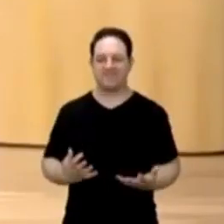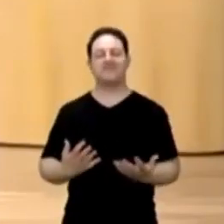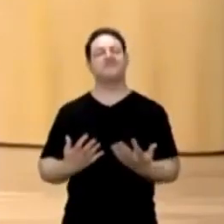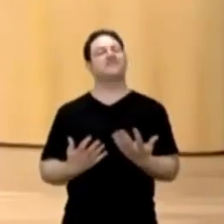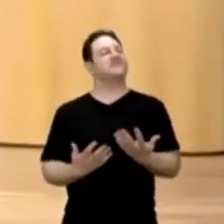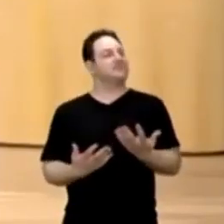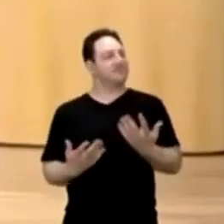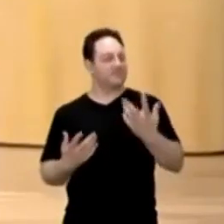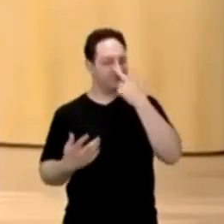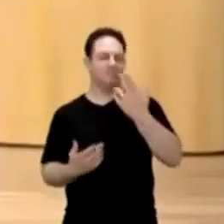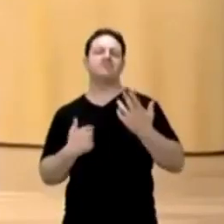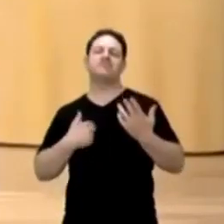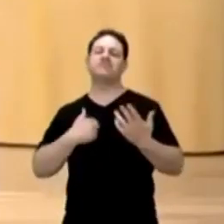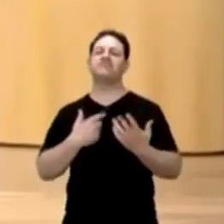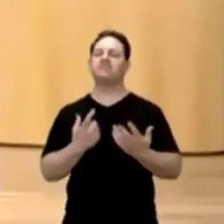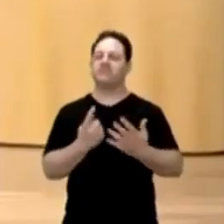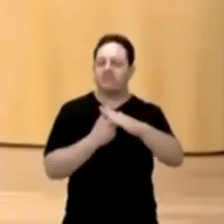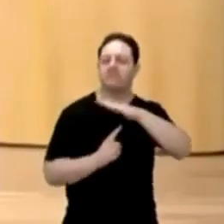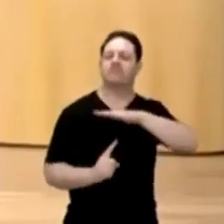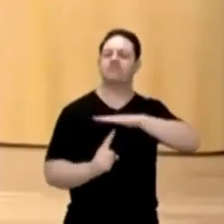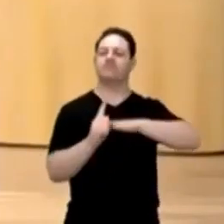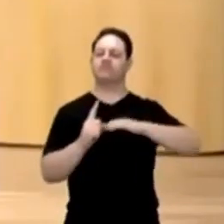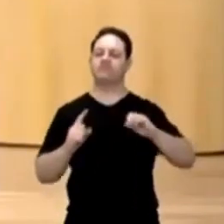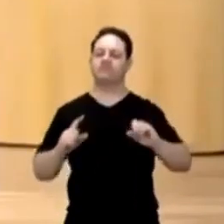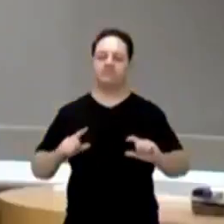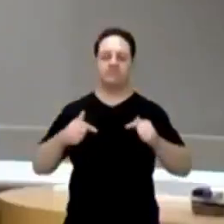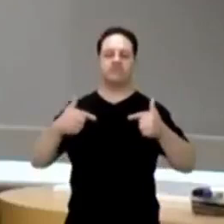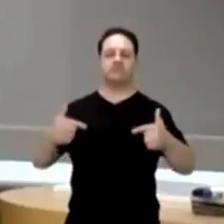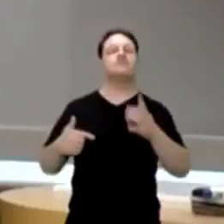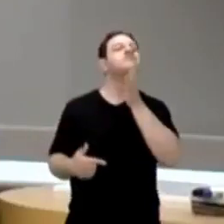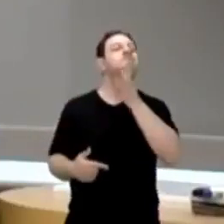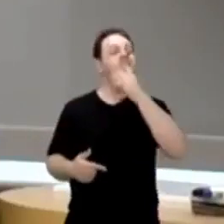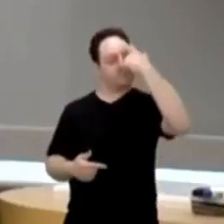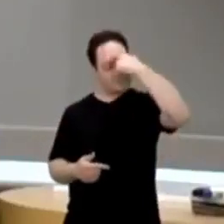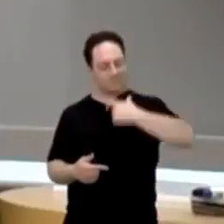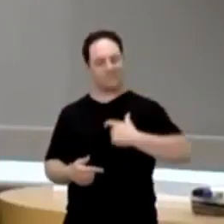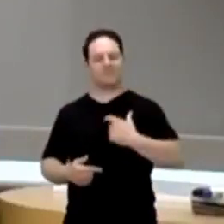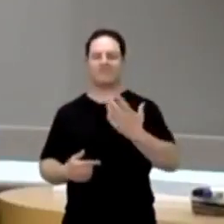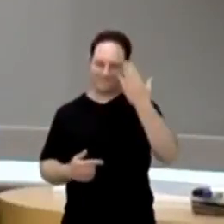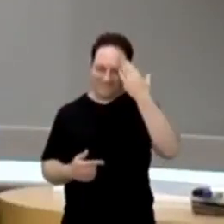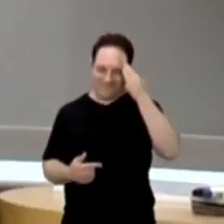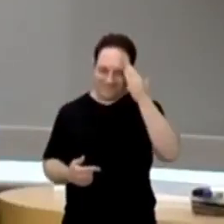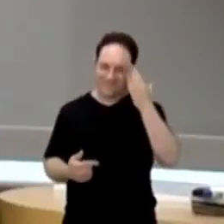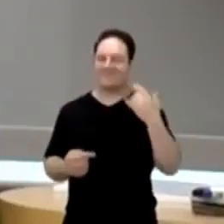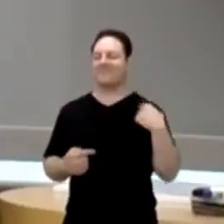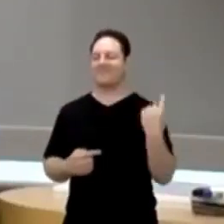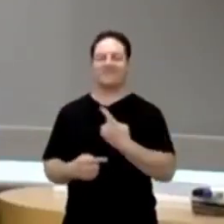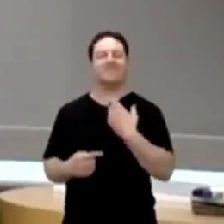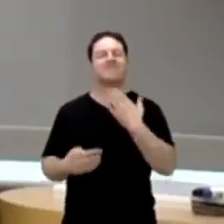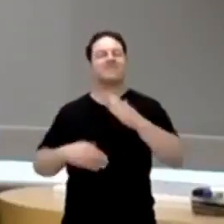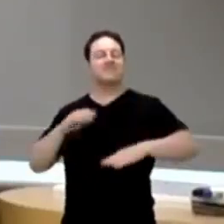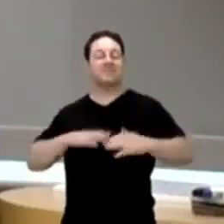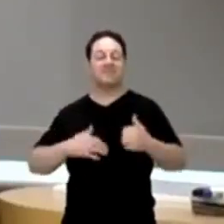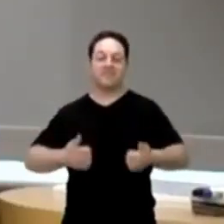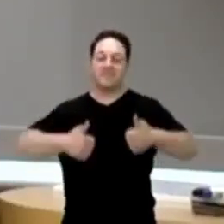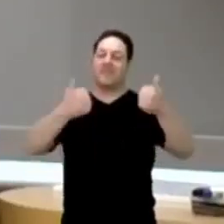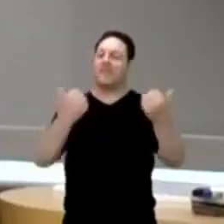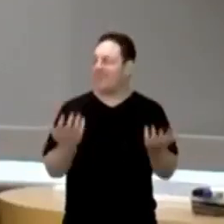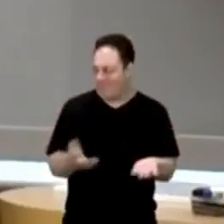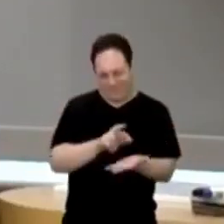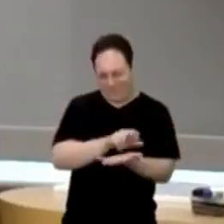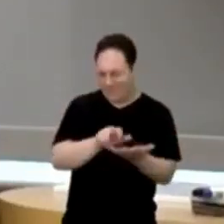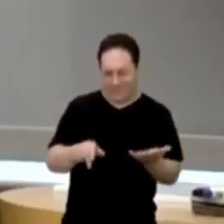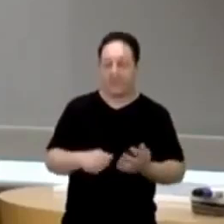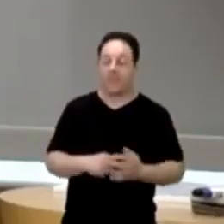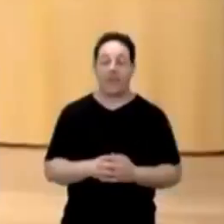né, empoderada. Você tá, se conhece mais, sabe mais das coisas que você precisa pra te fazer bem. E por ali vai, né?